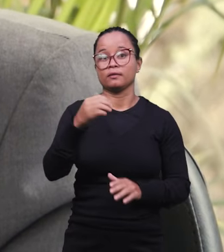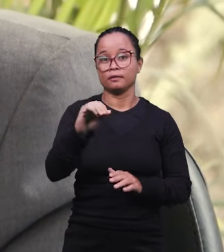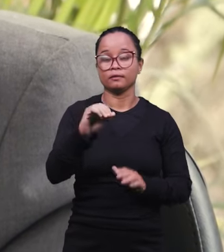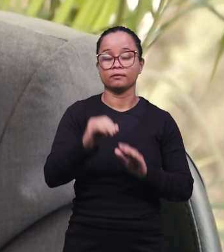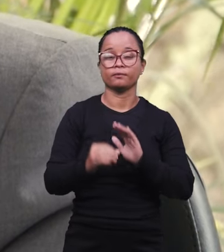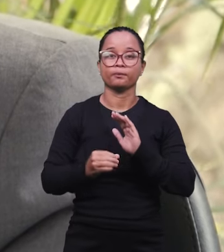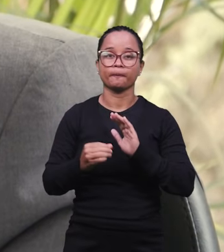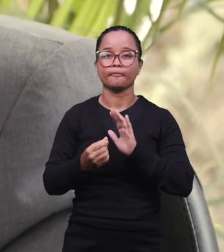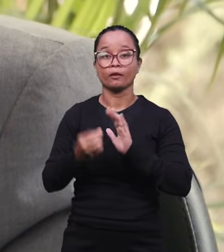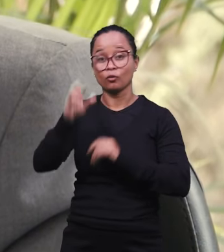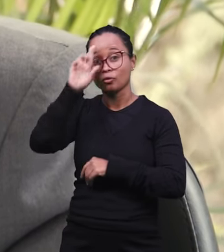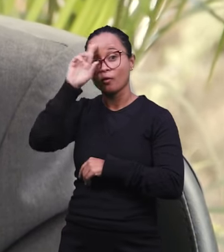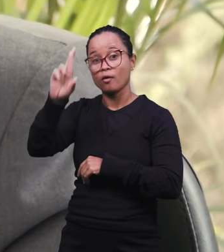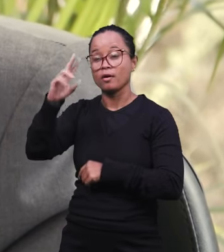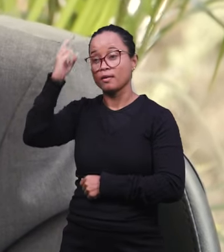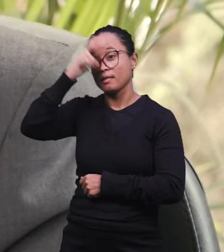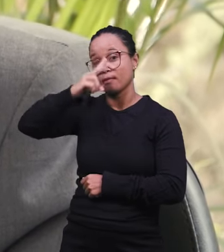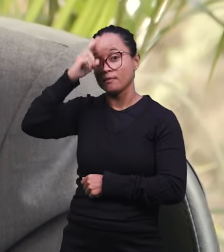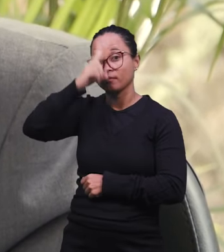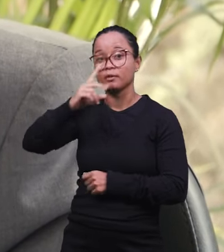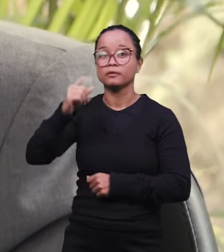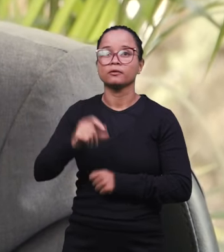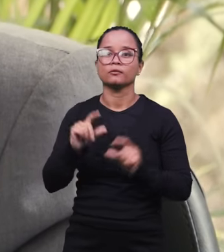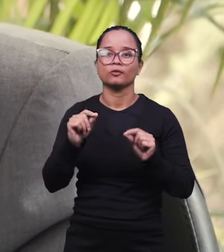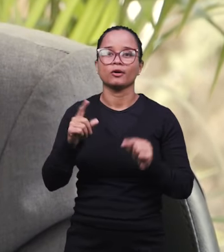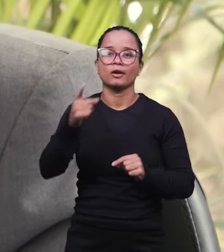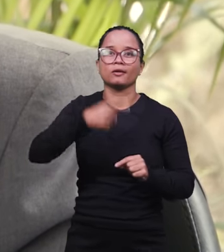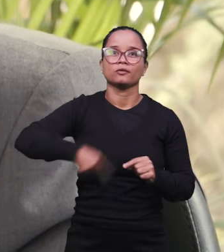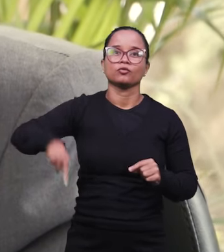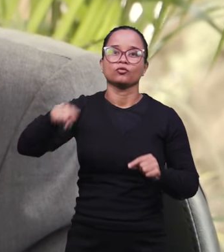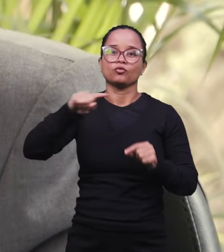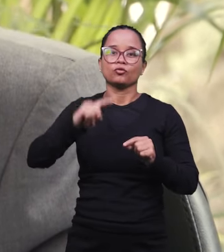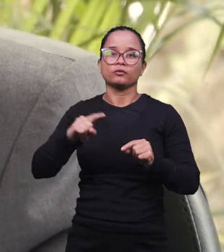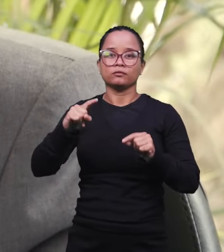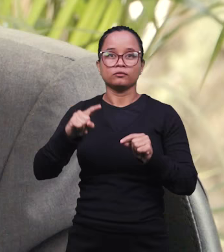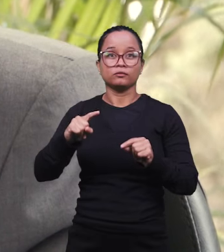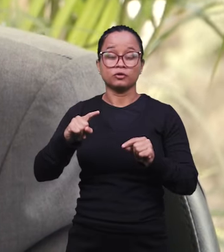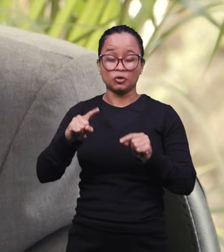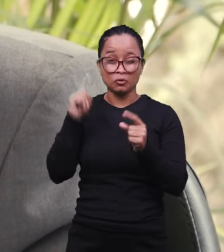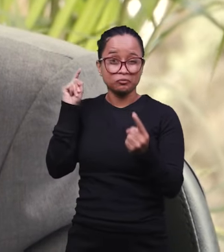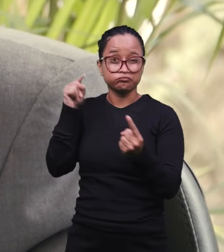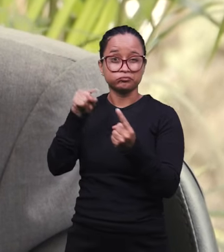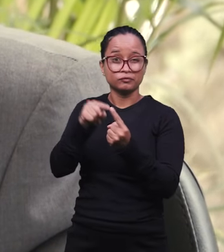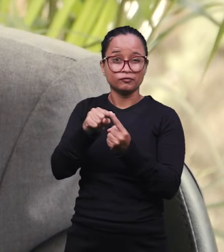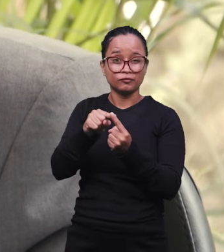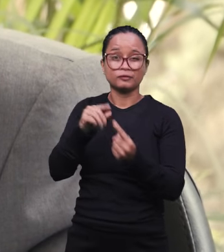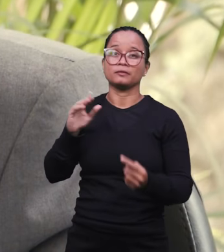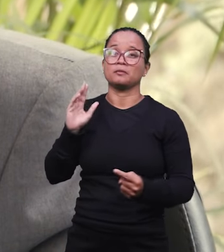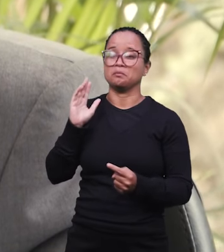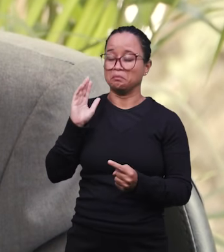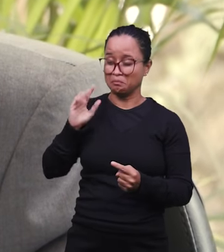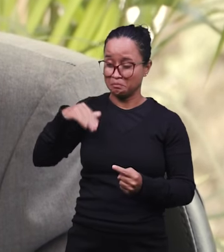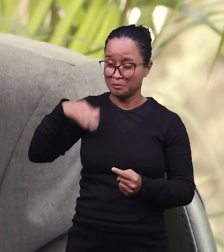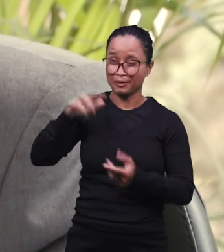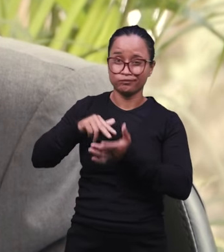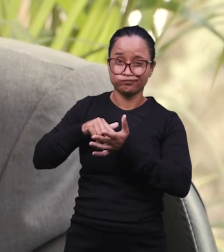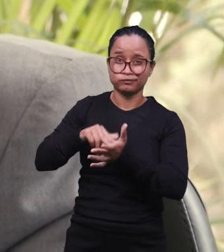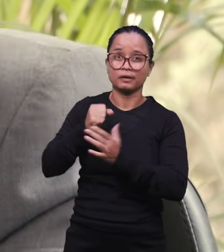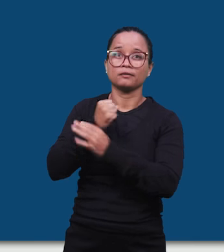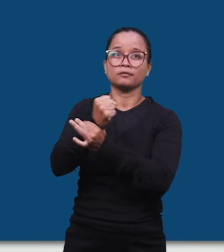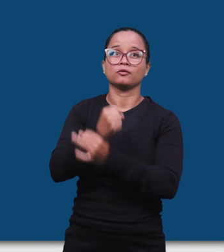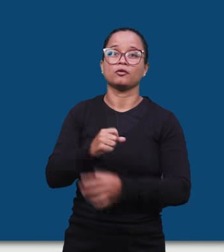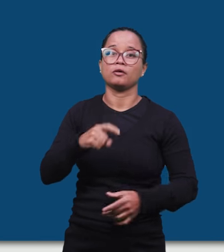Senhor nos lembra daquilo que é a nossa vocação, que nós temos que fazer cada vez mais firmes, a nossa